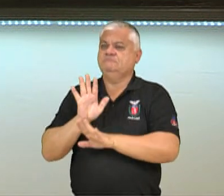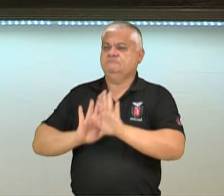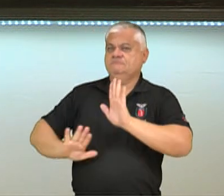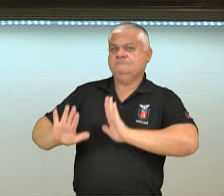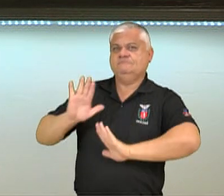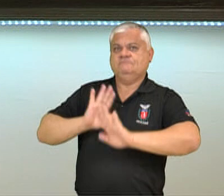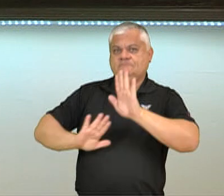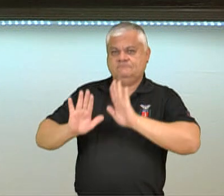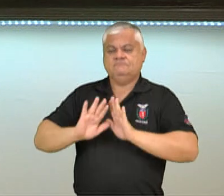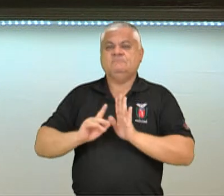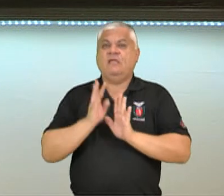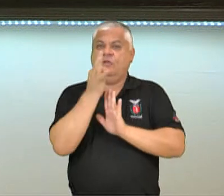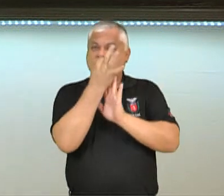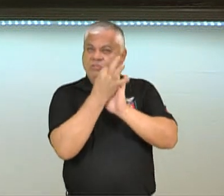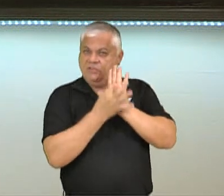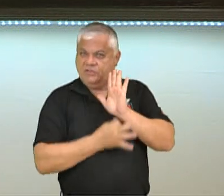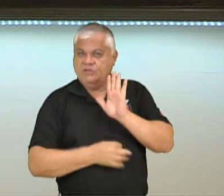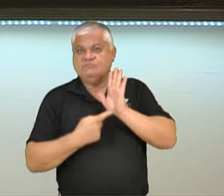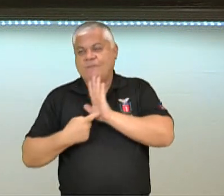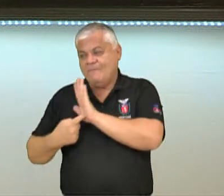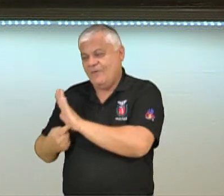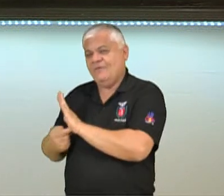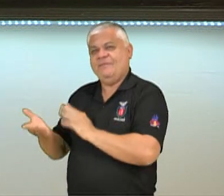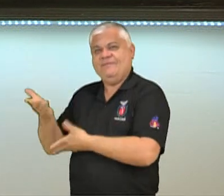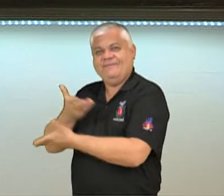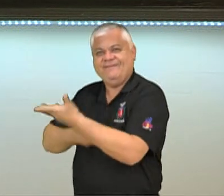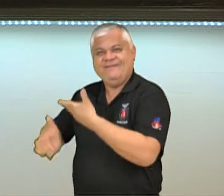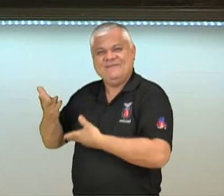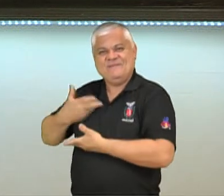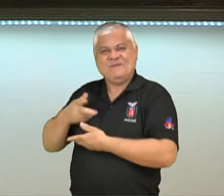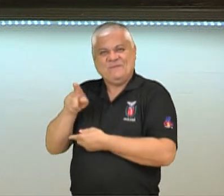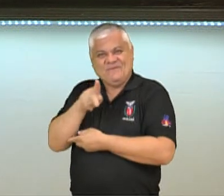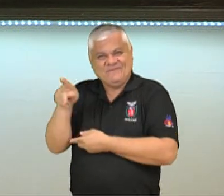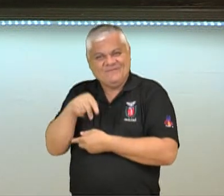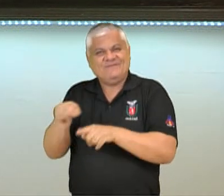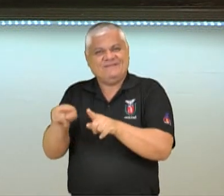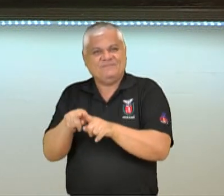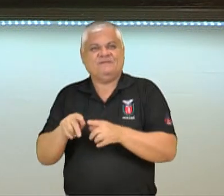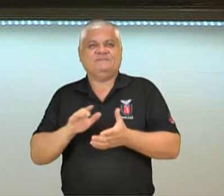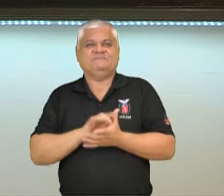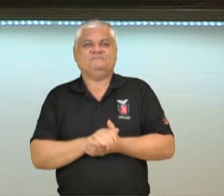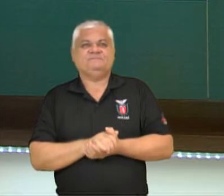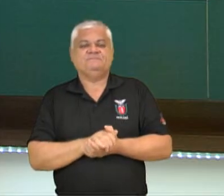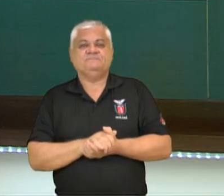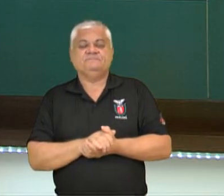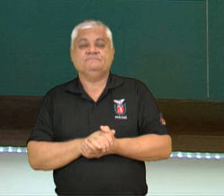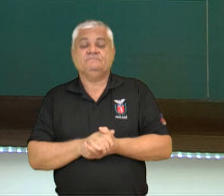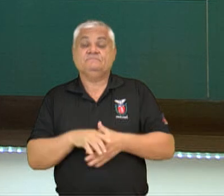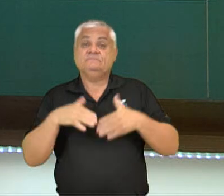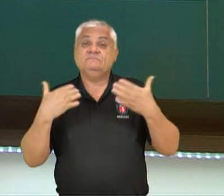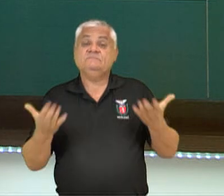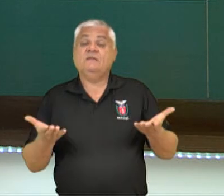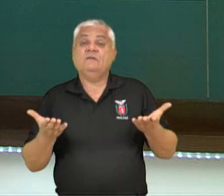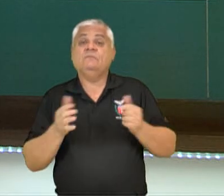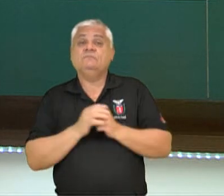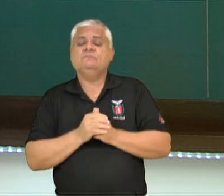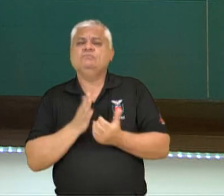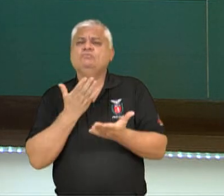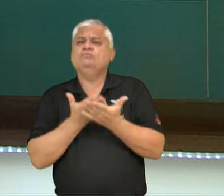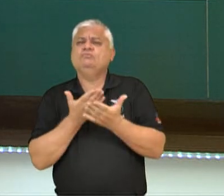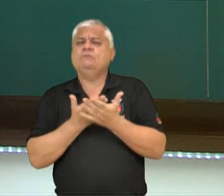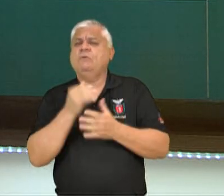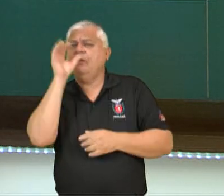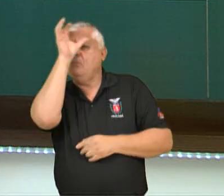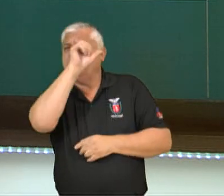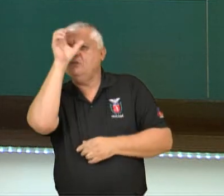texto, compartilhar com os seus colegas e com o seu professor, ok? Para a gente encerrar, então, o que nós